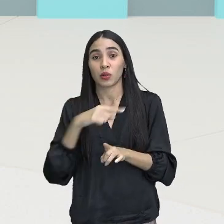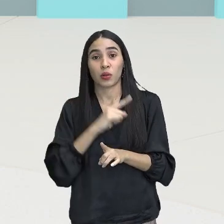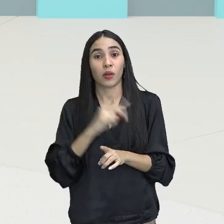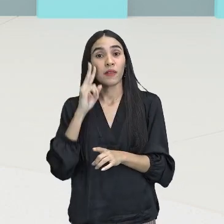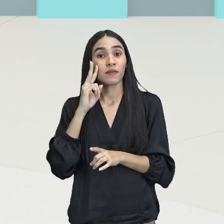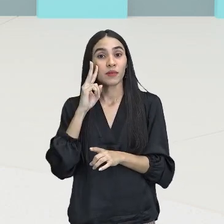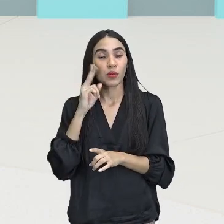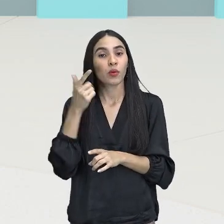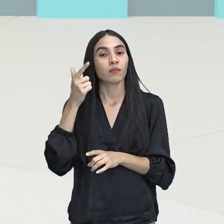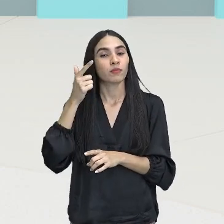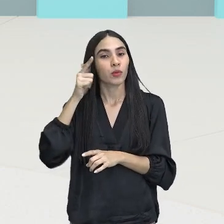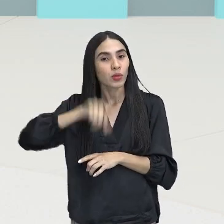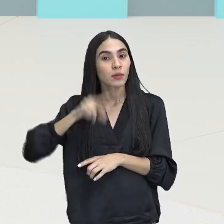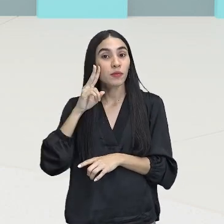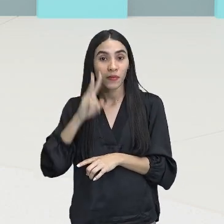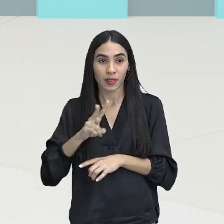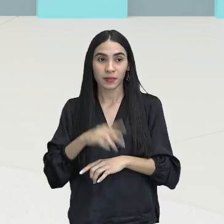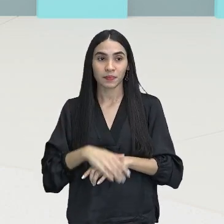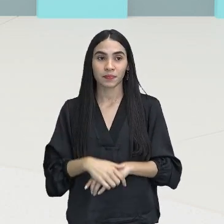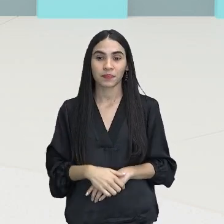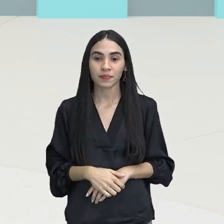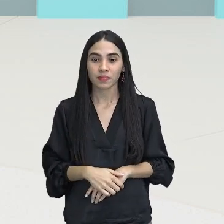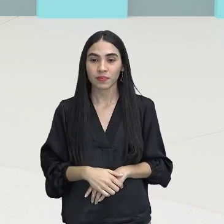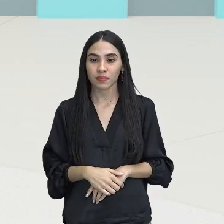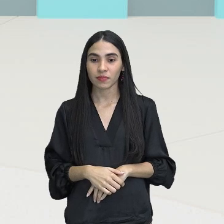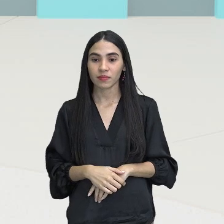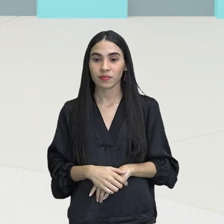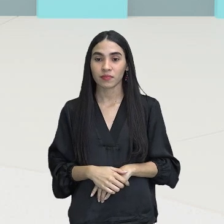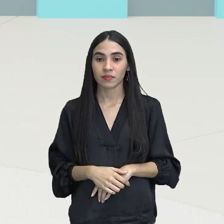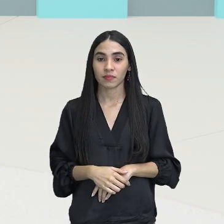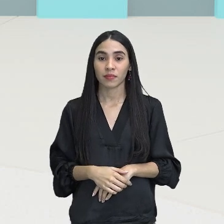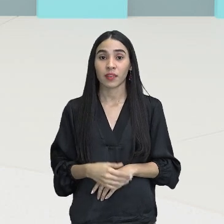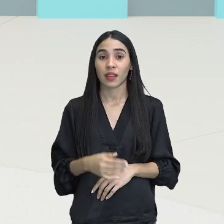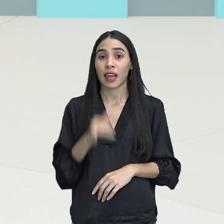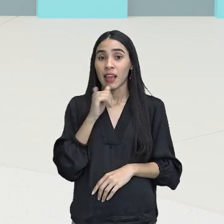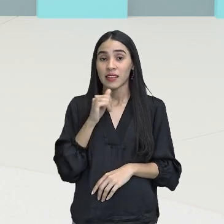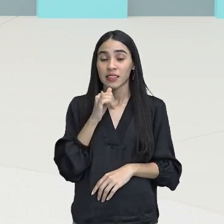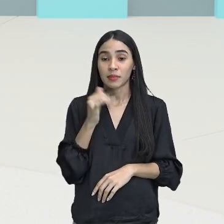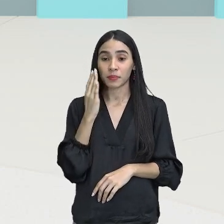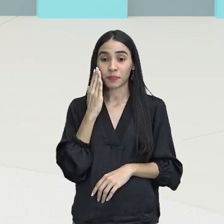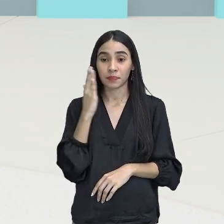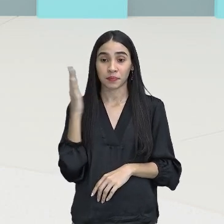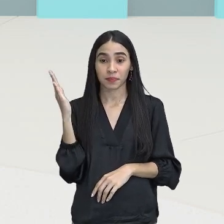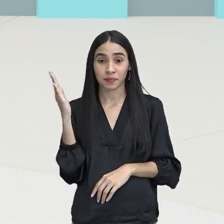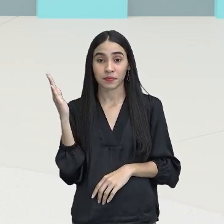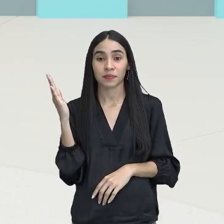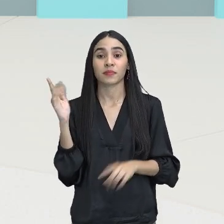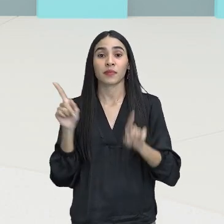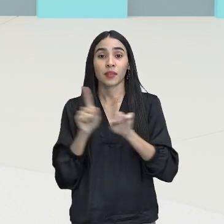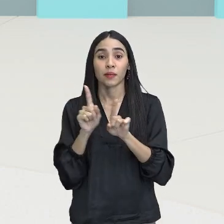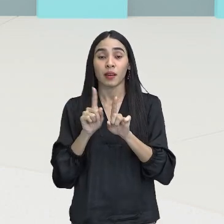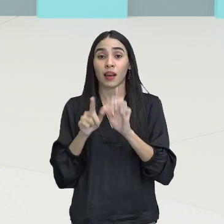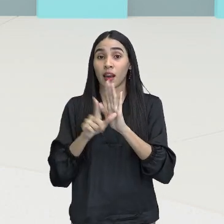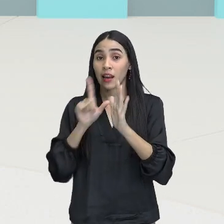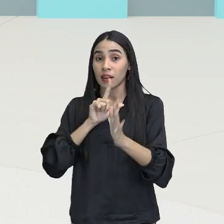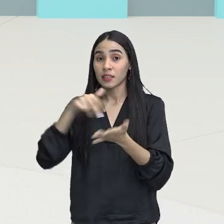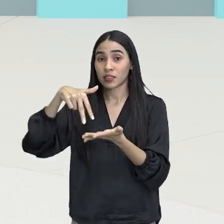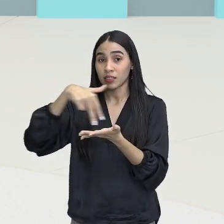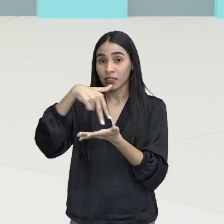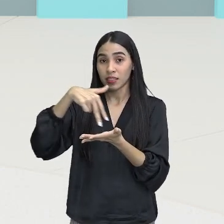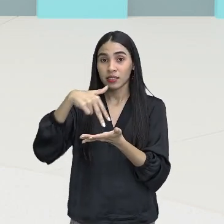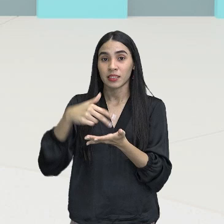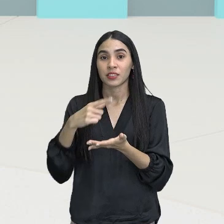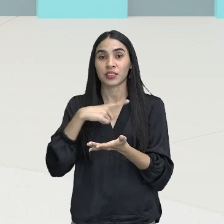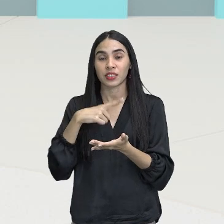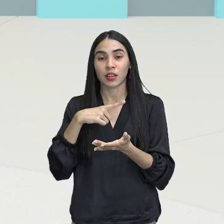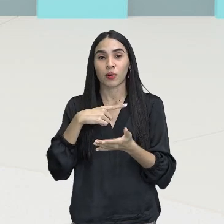conseguimos observar. Então, olha só, aqui nós temos como exemplo, antes também na dança,